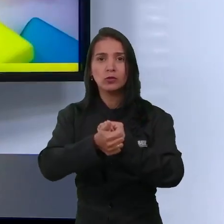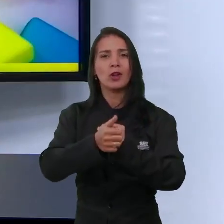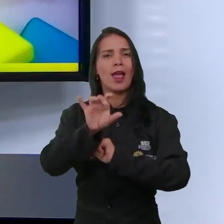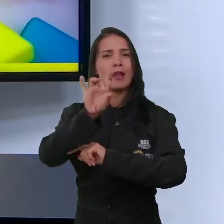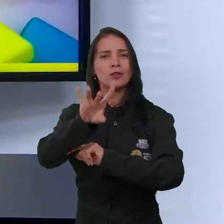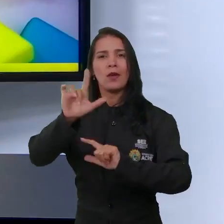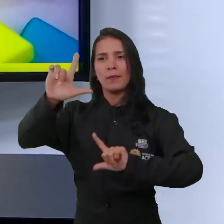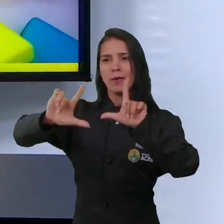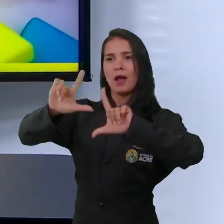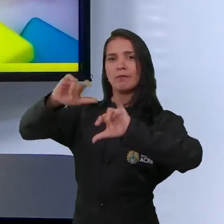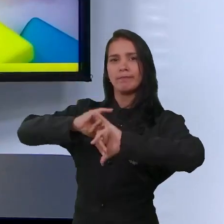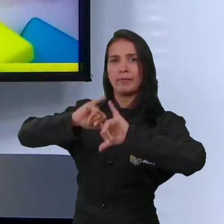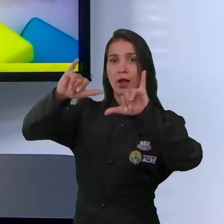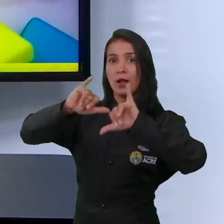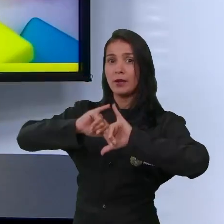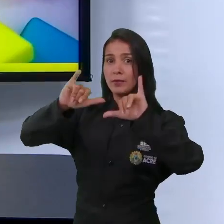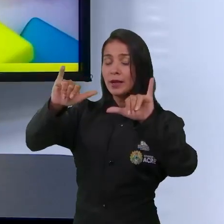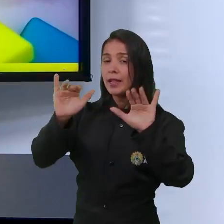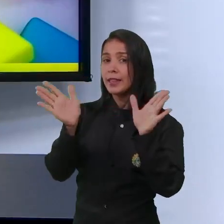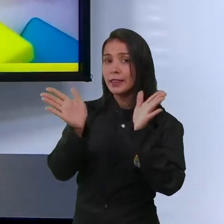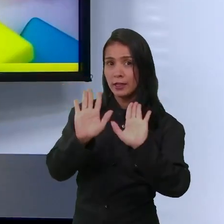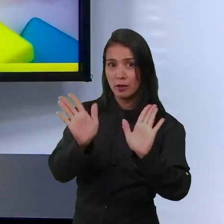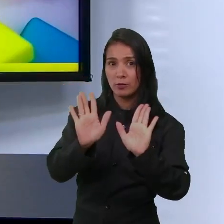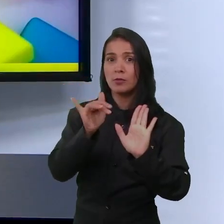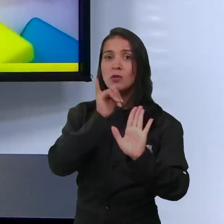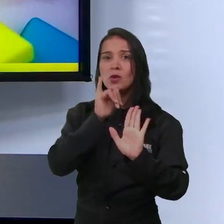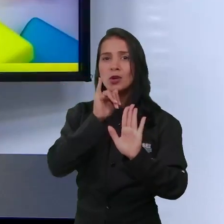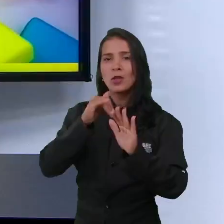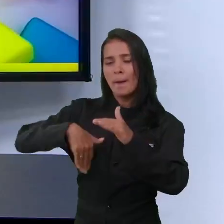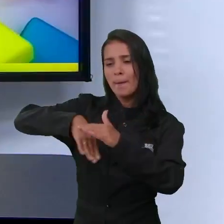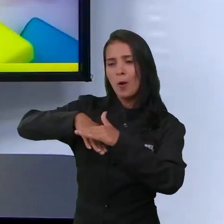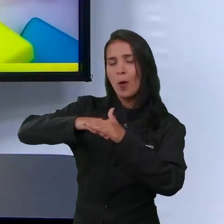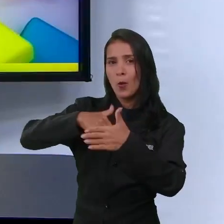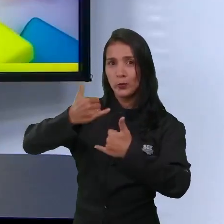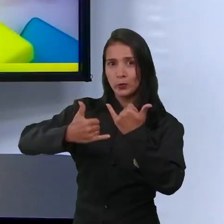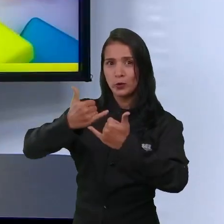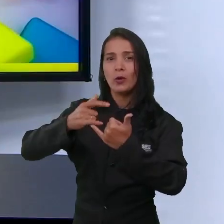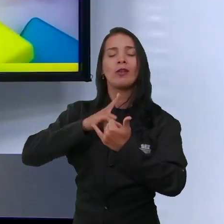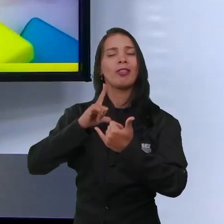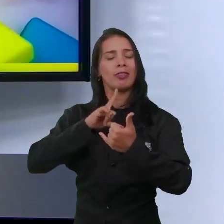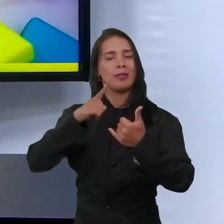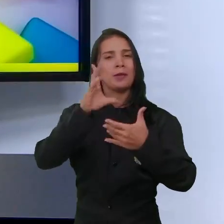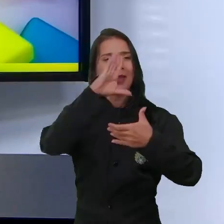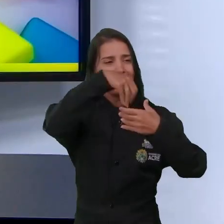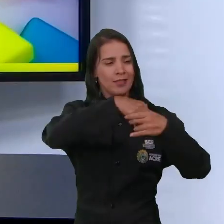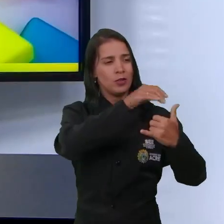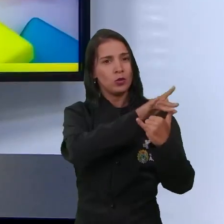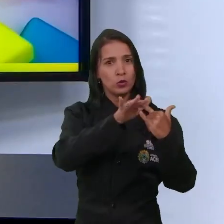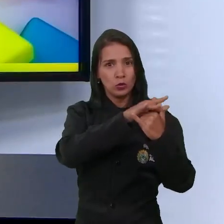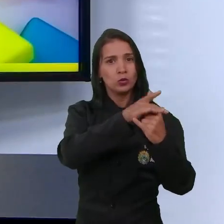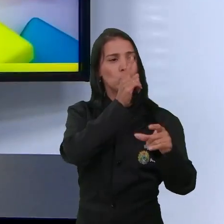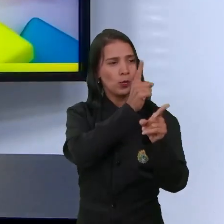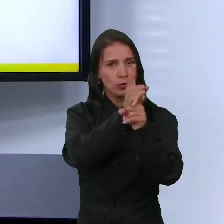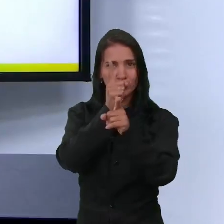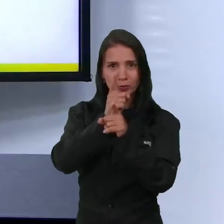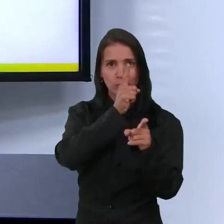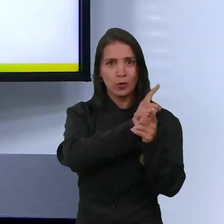a televisão faz a transmissão, por exemplo, dos jogos, mas canais no YouTube e assim por